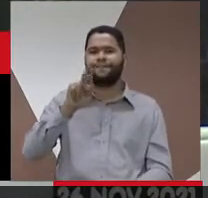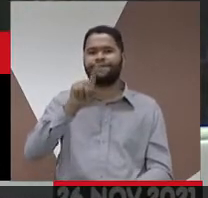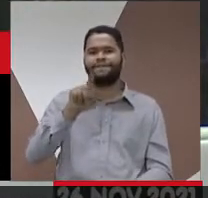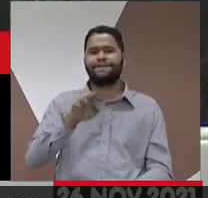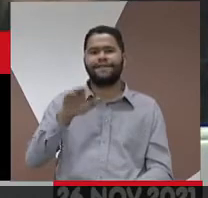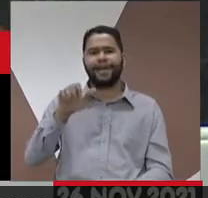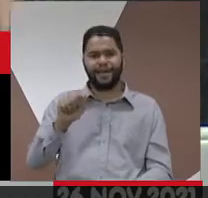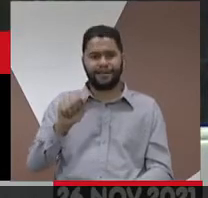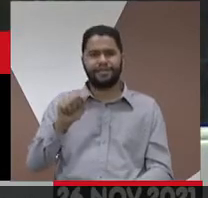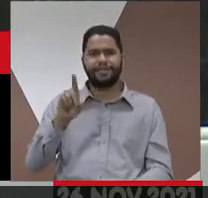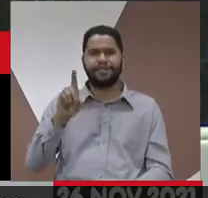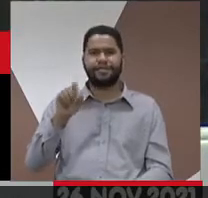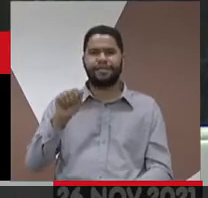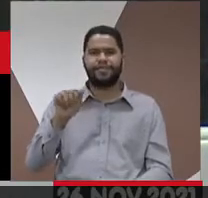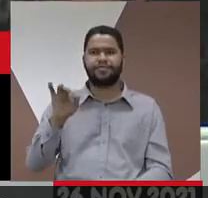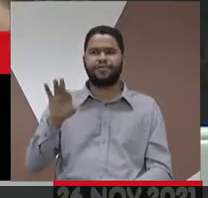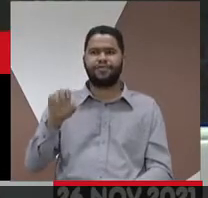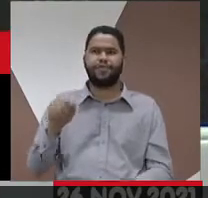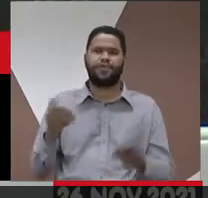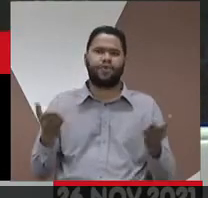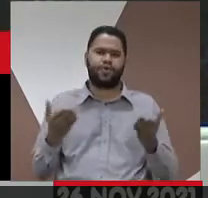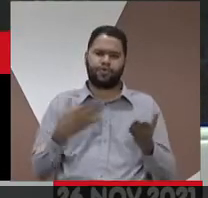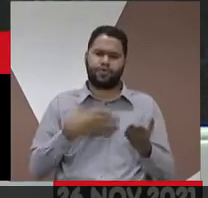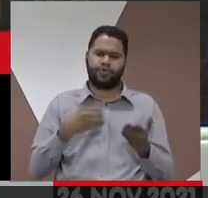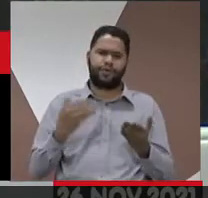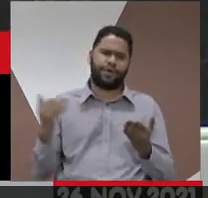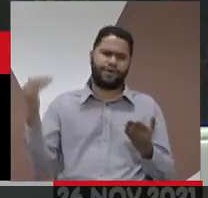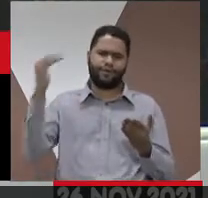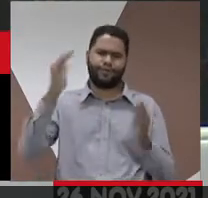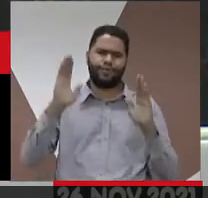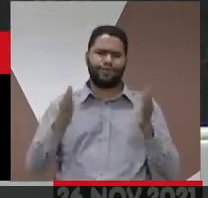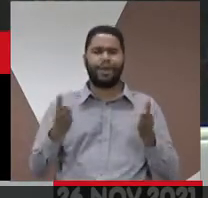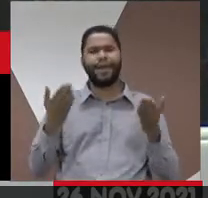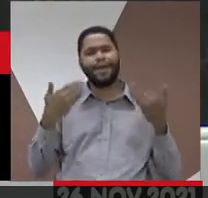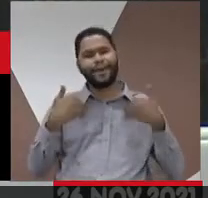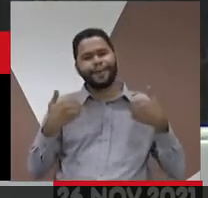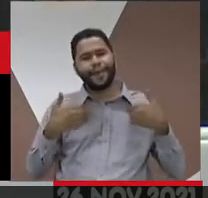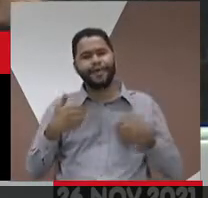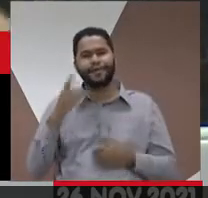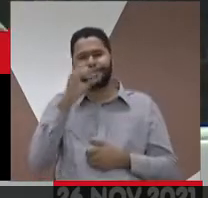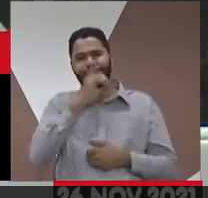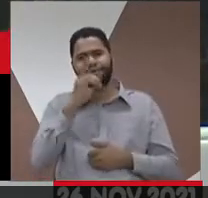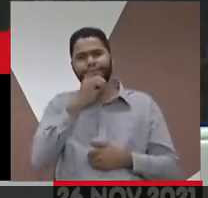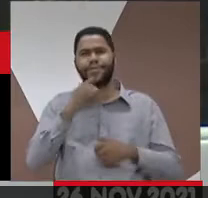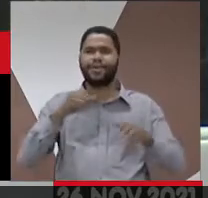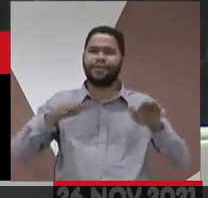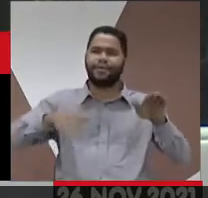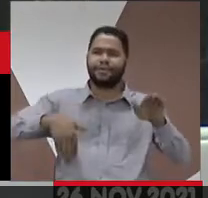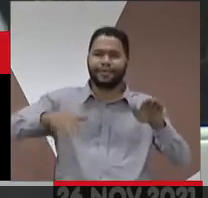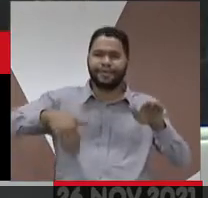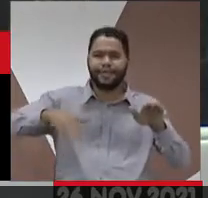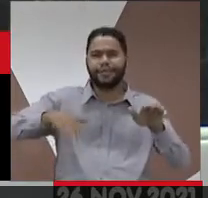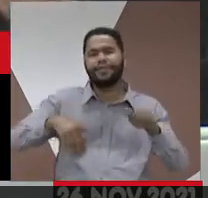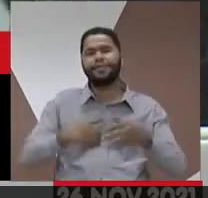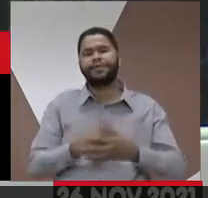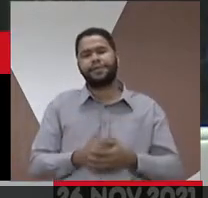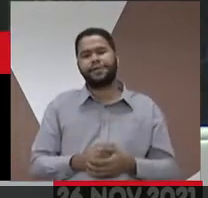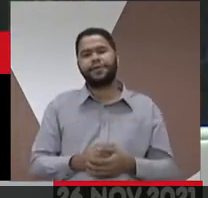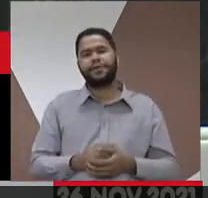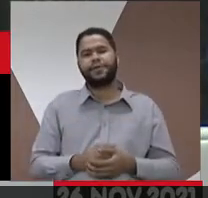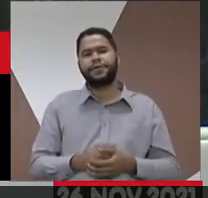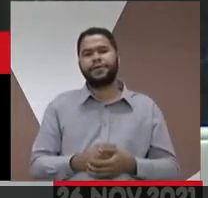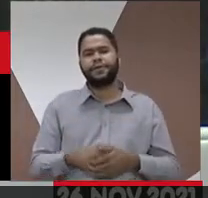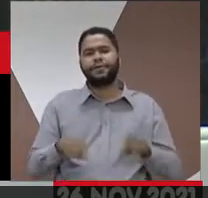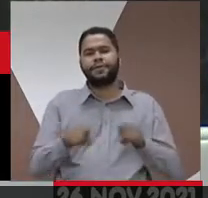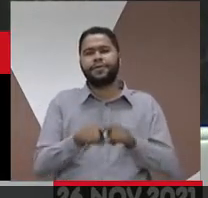o Gabriel, hoje adulto, era onde ia passear no domingo, nadar ali na Vase das Flores, e